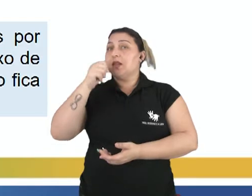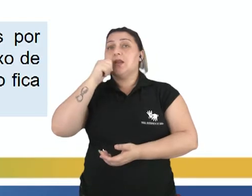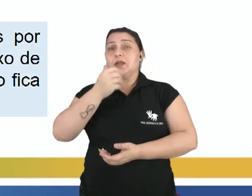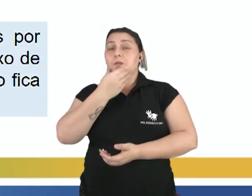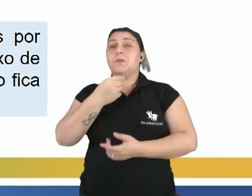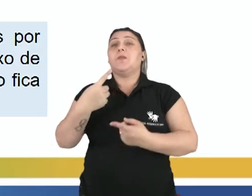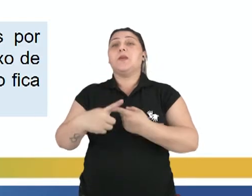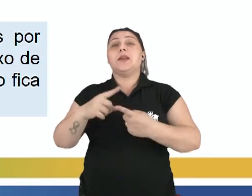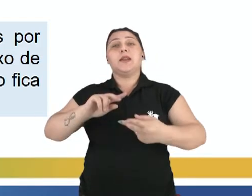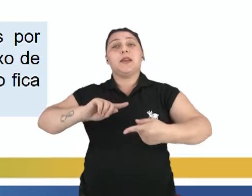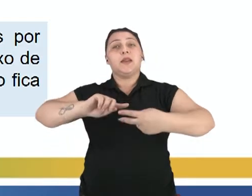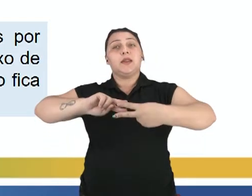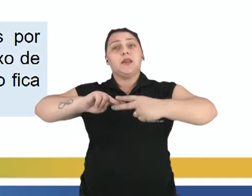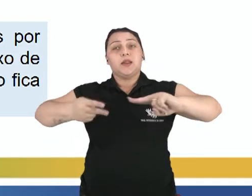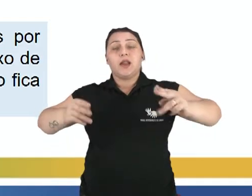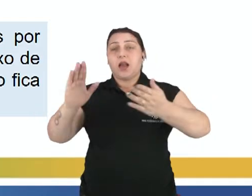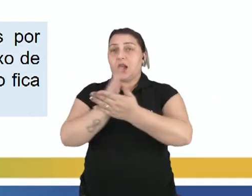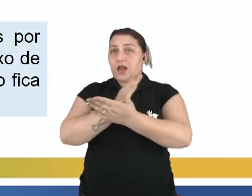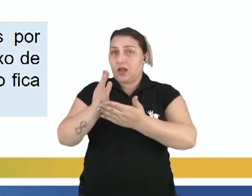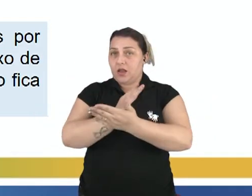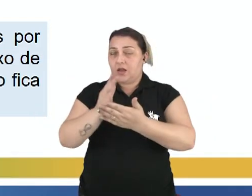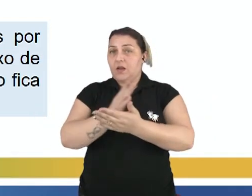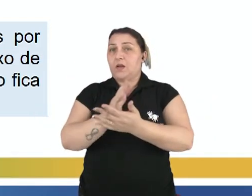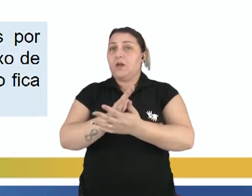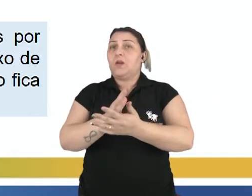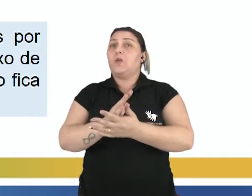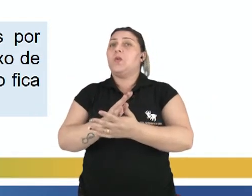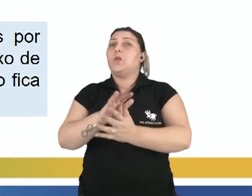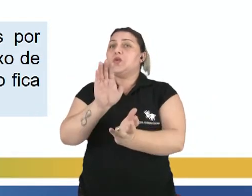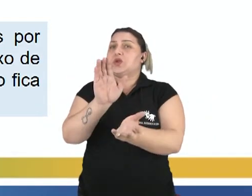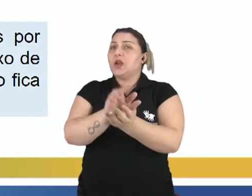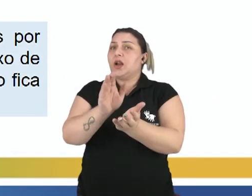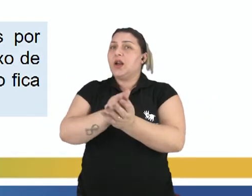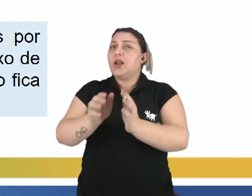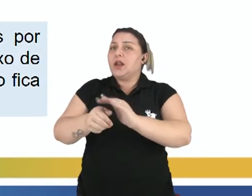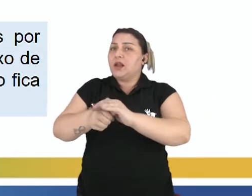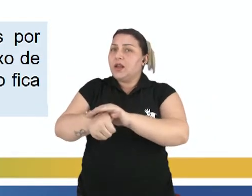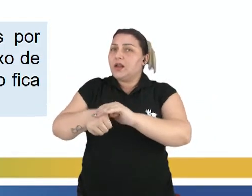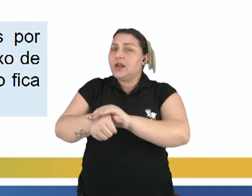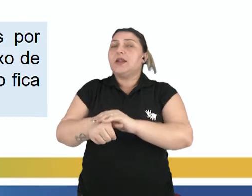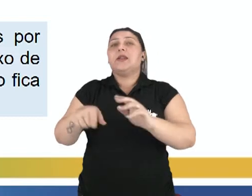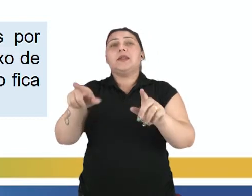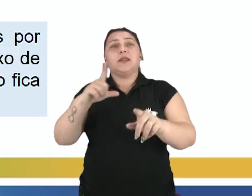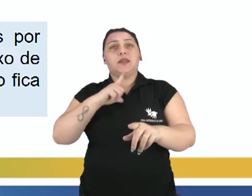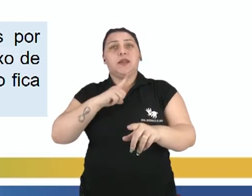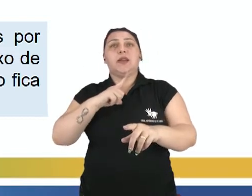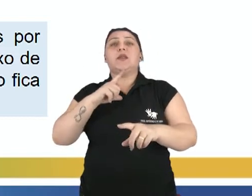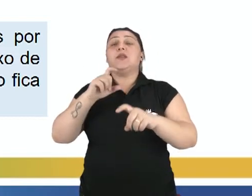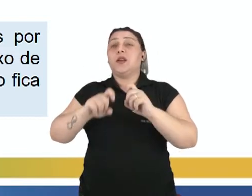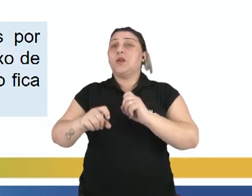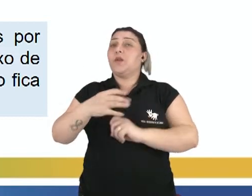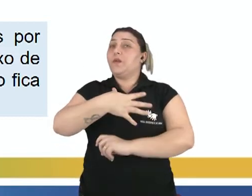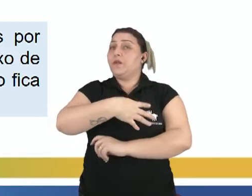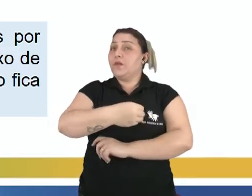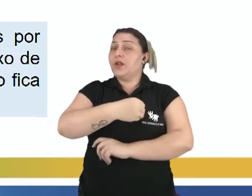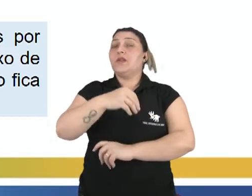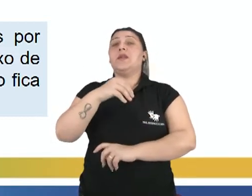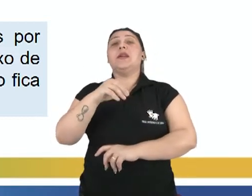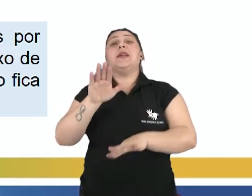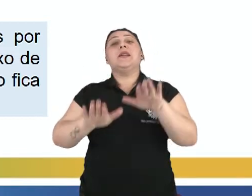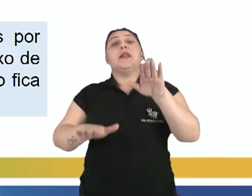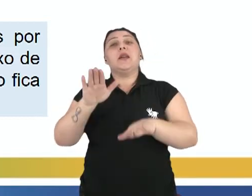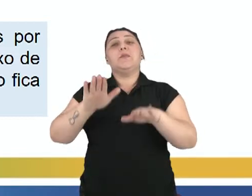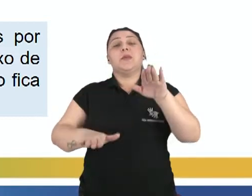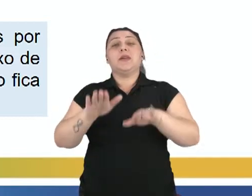por fatores genéticos. Alguns répteis, como jacarés e tartarugas, eles têm os sexos do filhote determinado